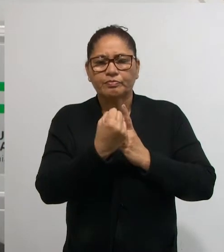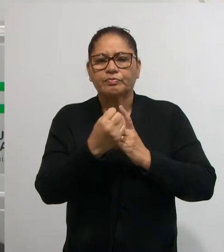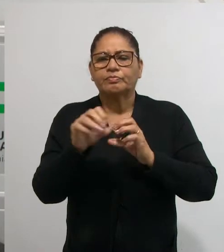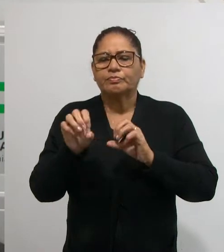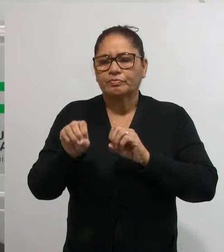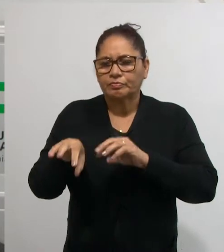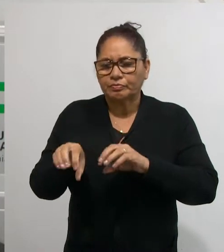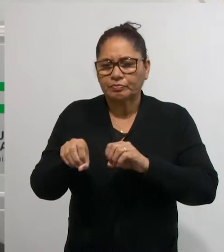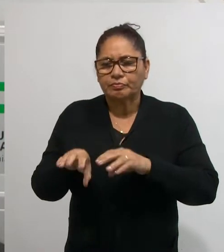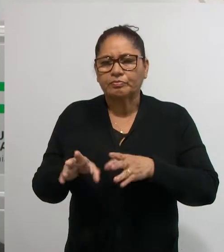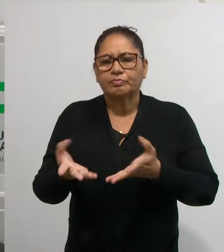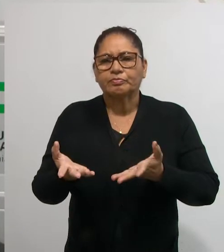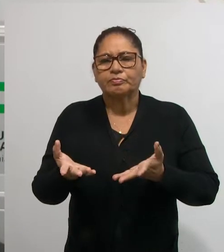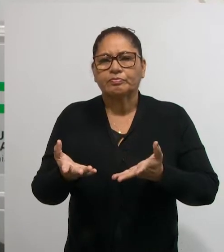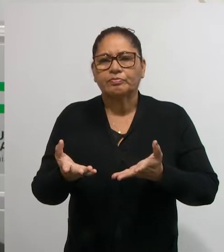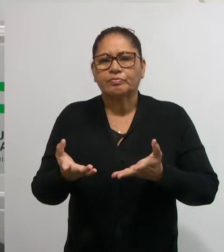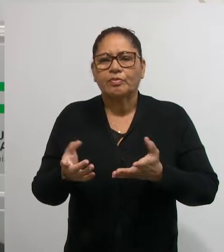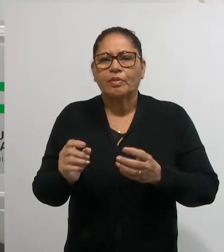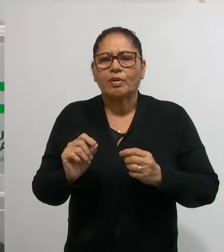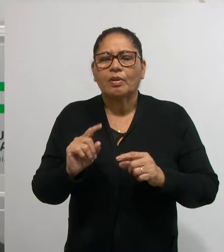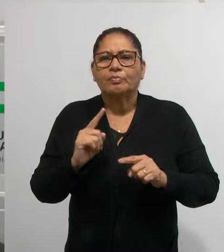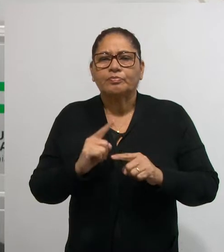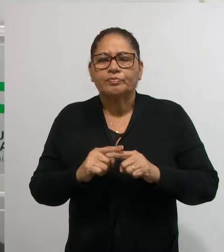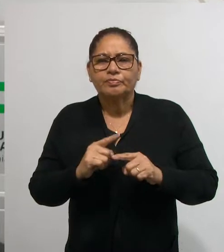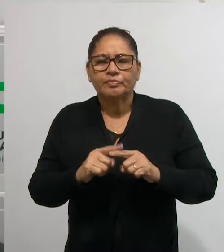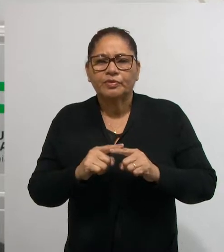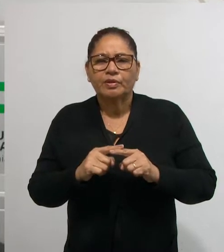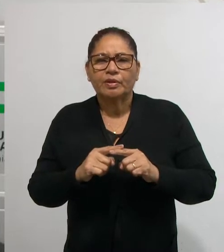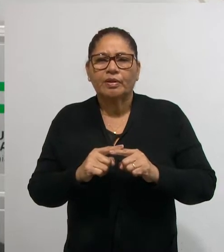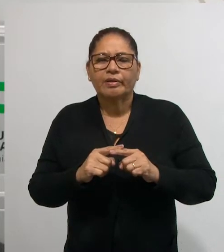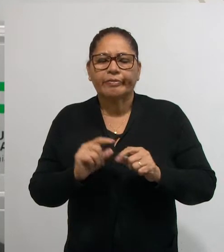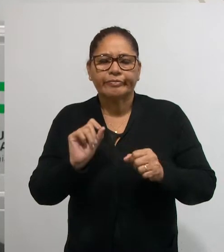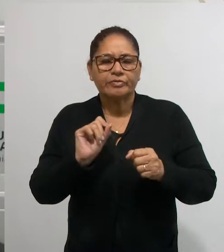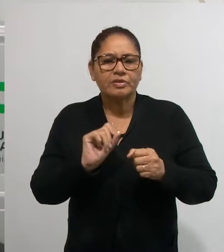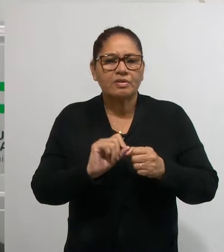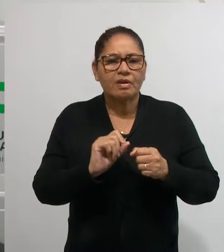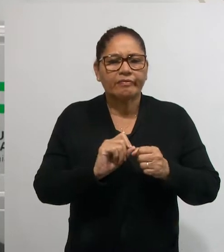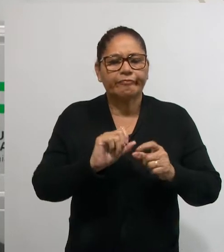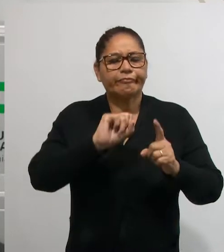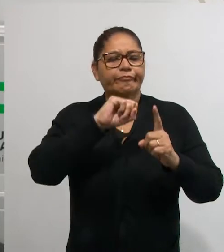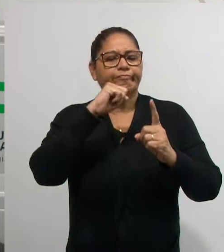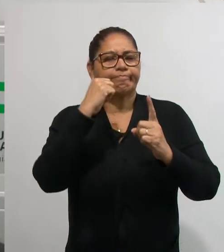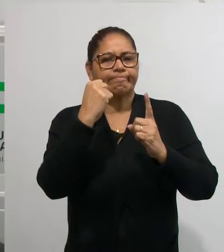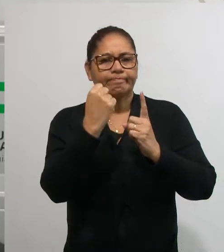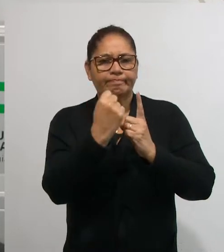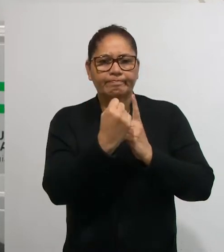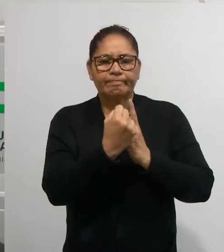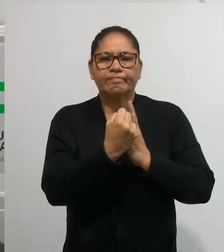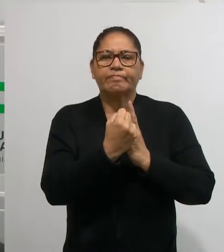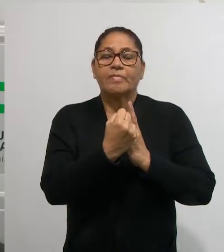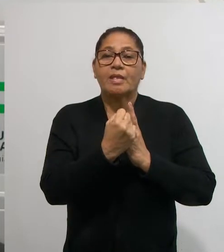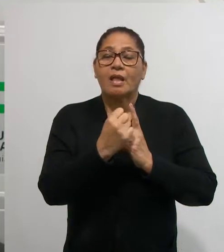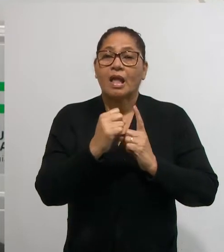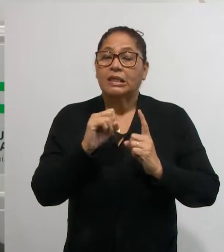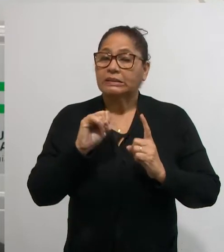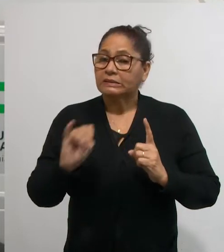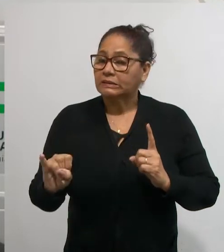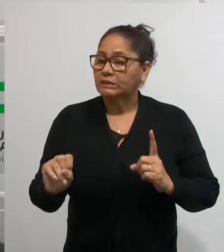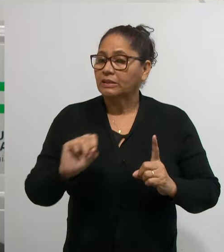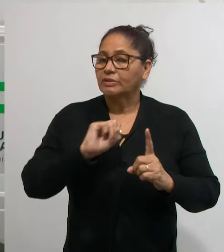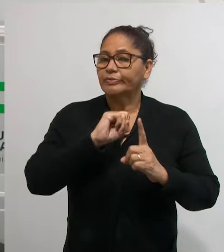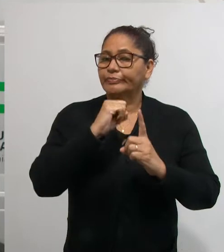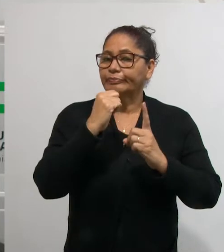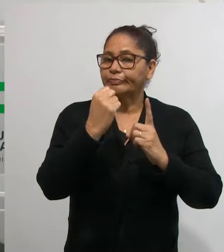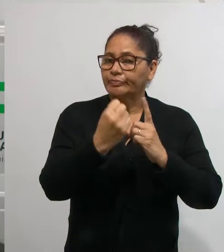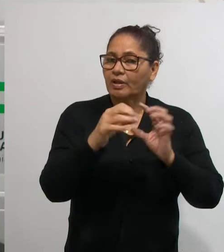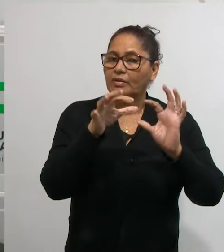educativo social, porque ela se dá por meio de uma ação social. Então, se ela é social, ela está em um